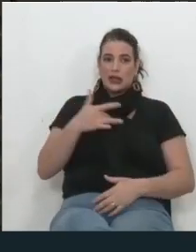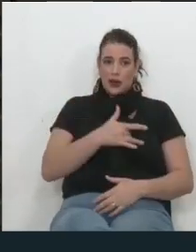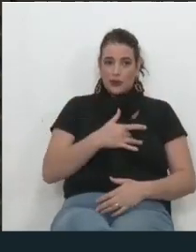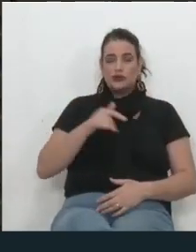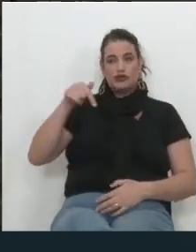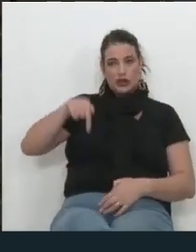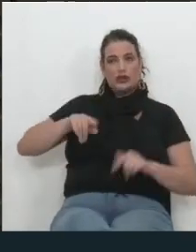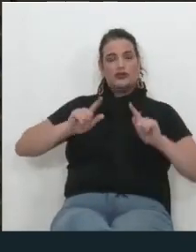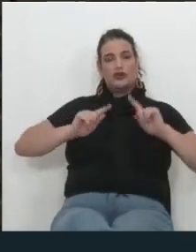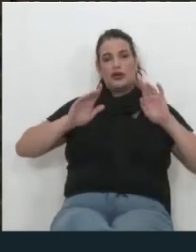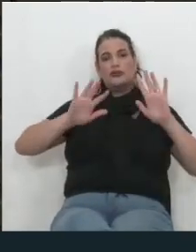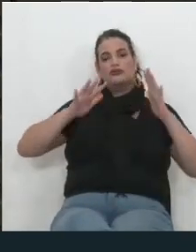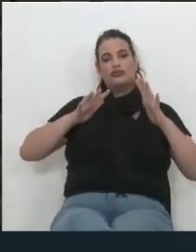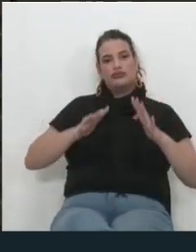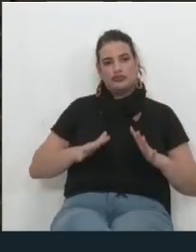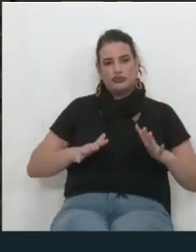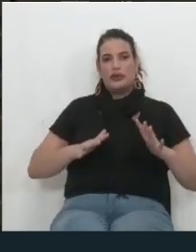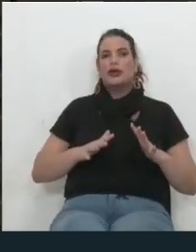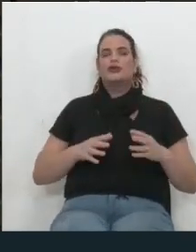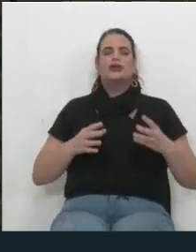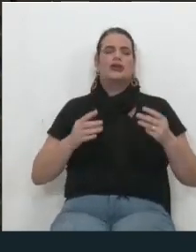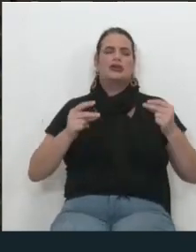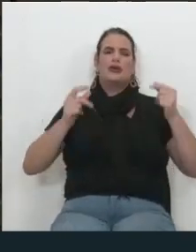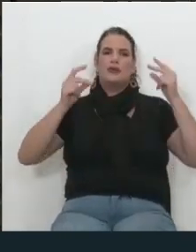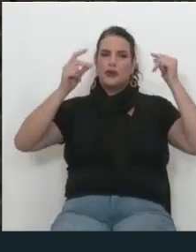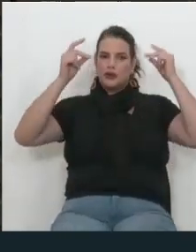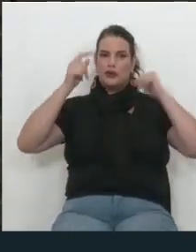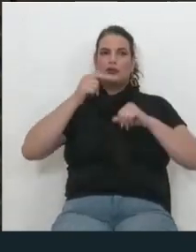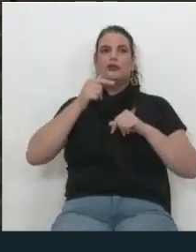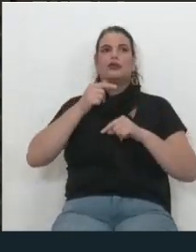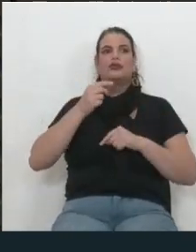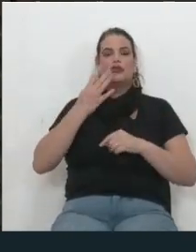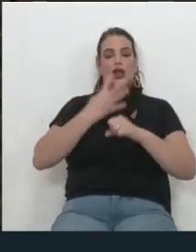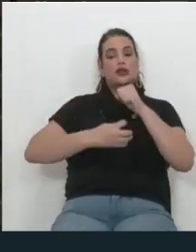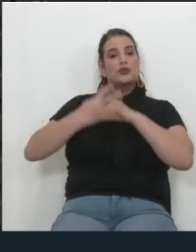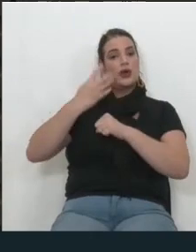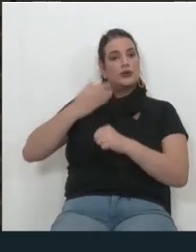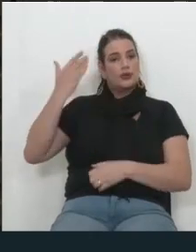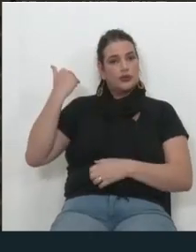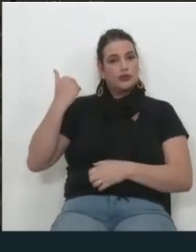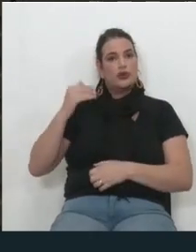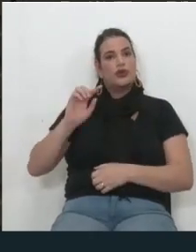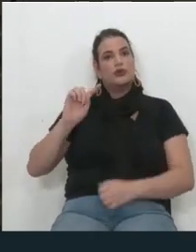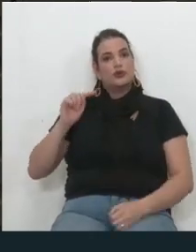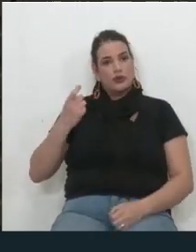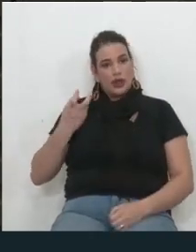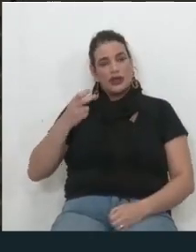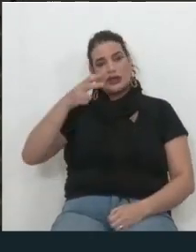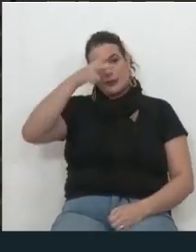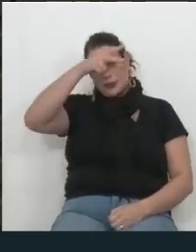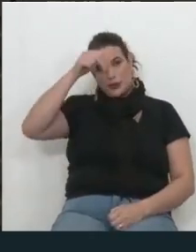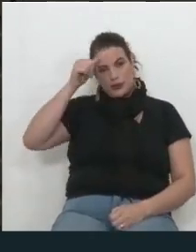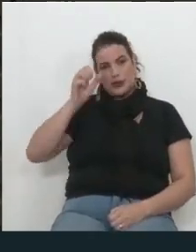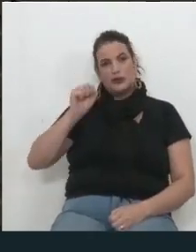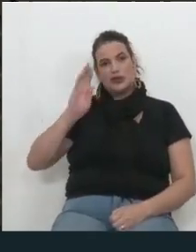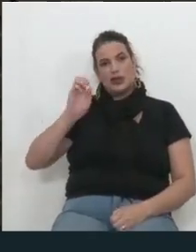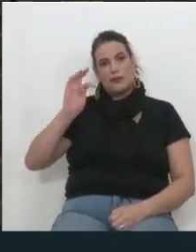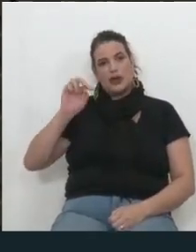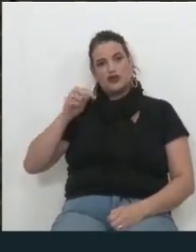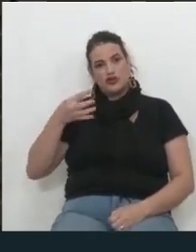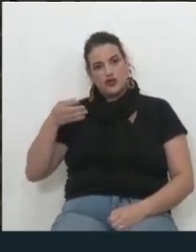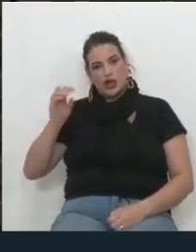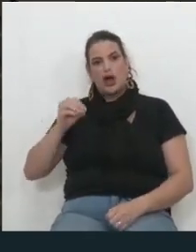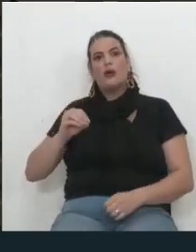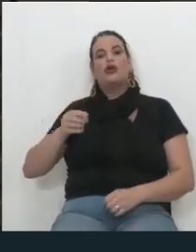Guarulhos está na UTI já desde a gestão passada do ex-prefeito Sebastião Almeida, e o prefeito Guti